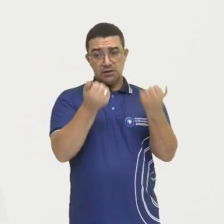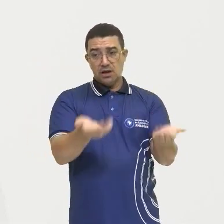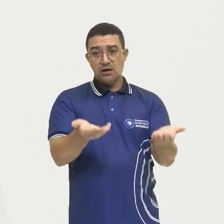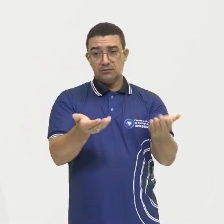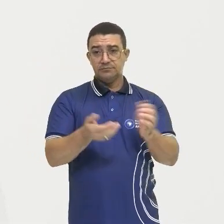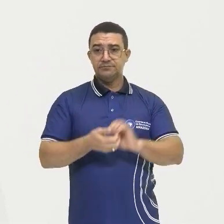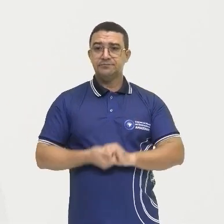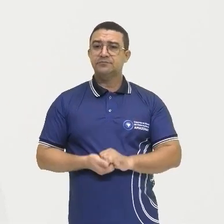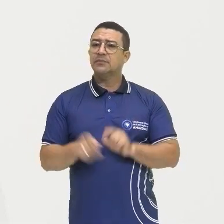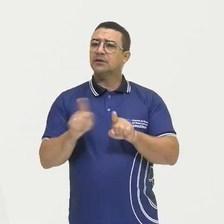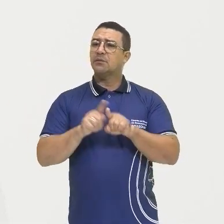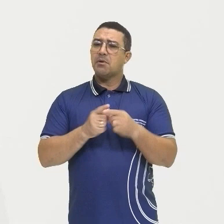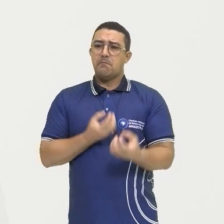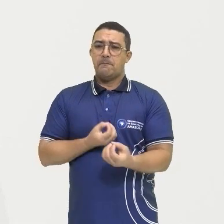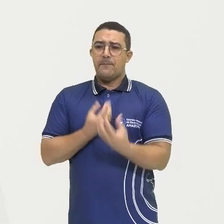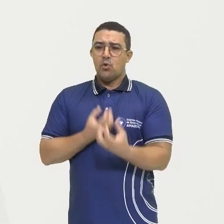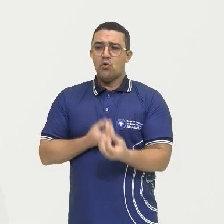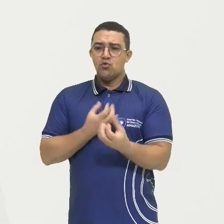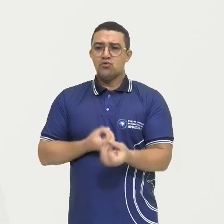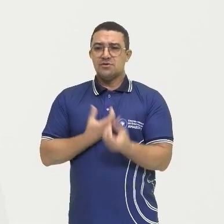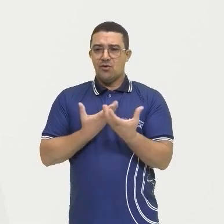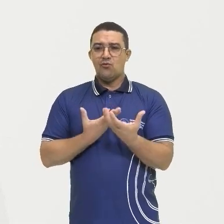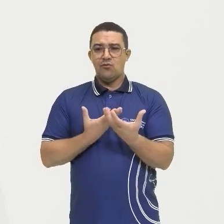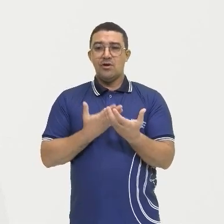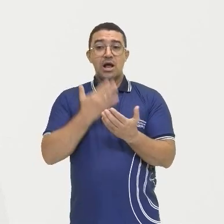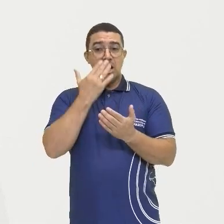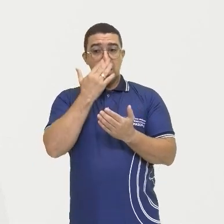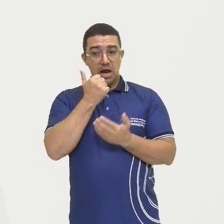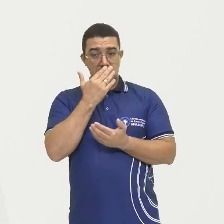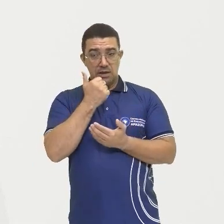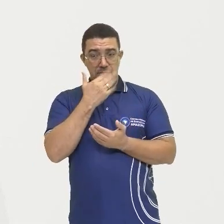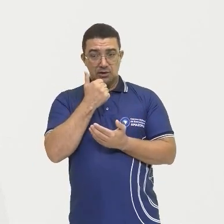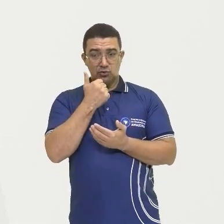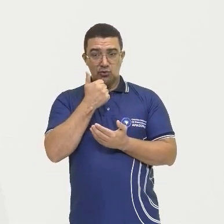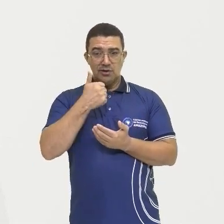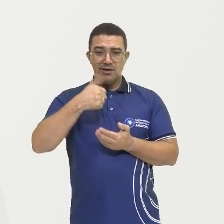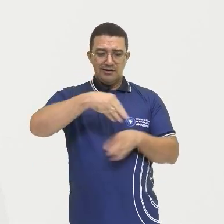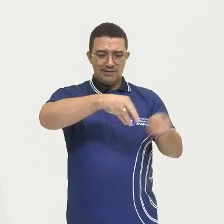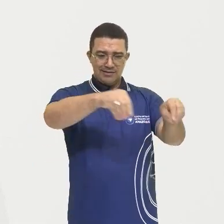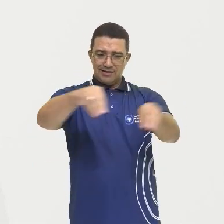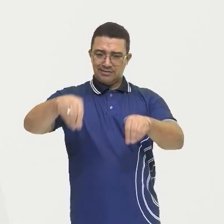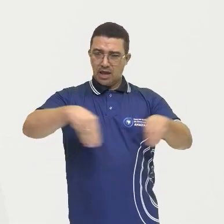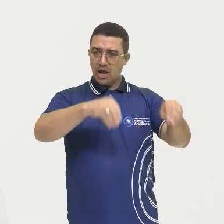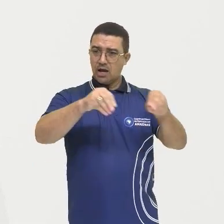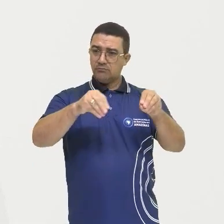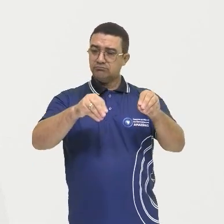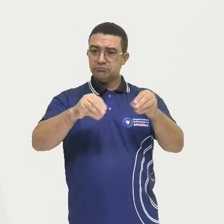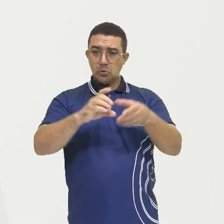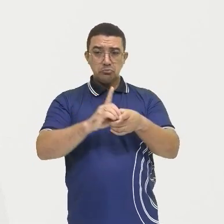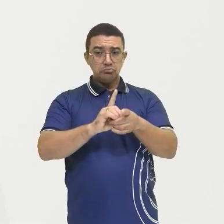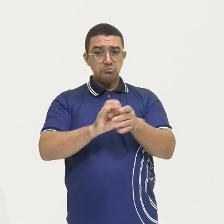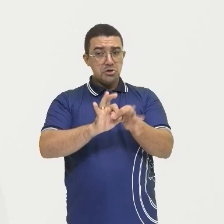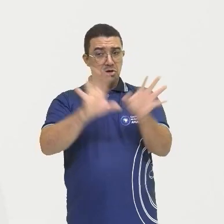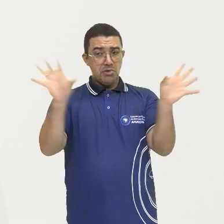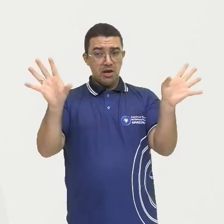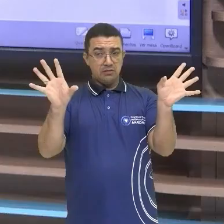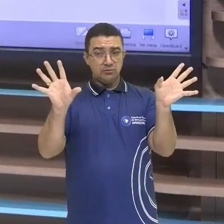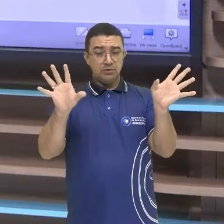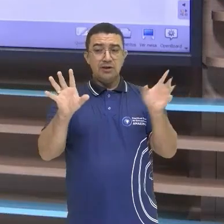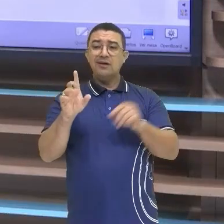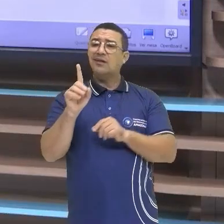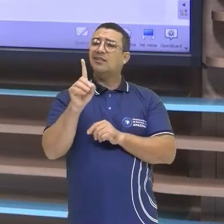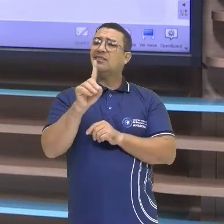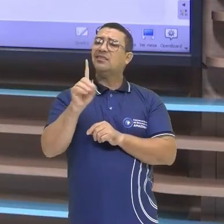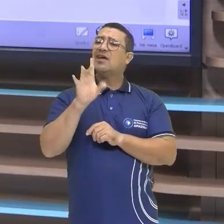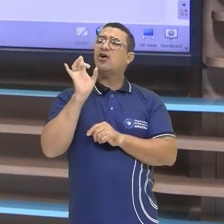Produção de alimentos nas terras libertadas. Olha só, não basta somente o homem do campo ter